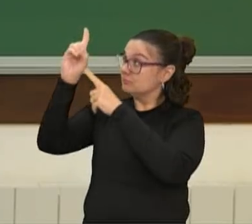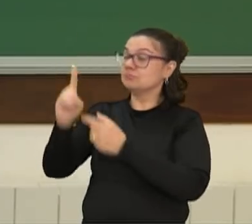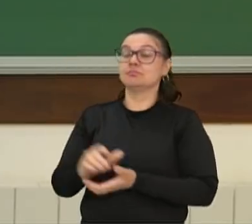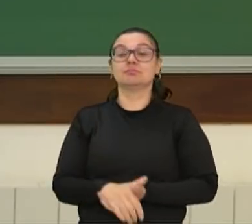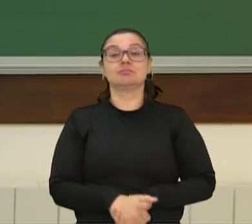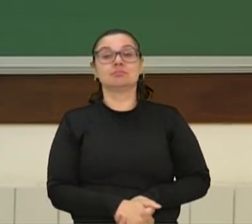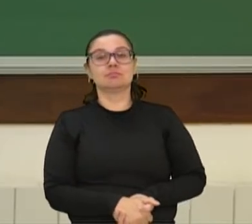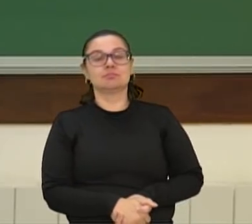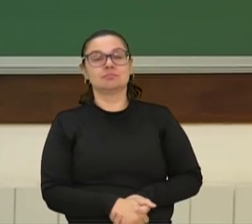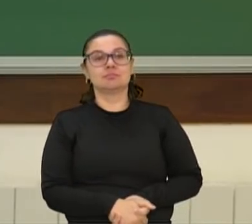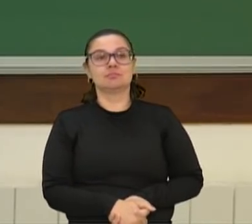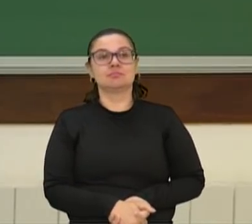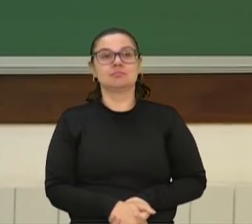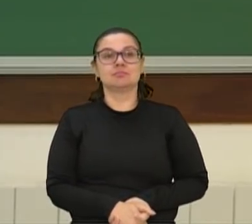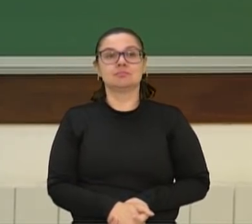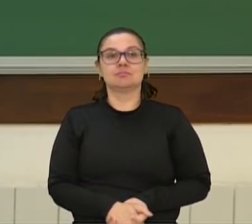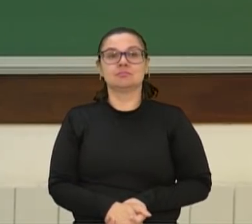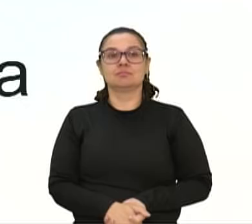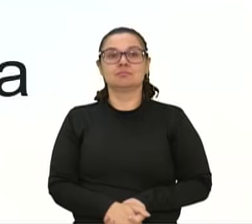Deus.